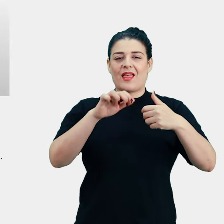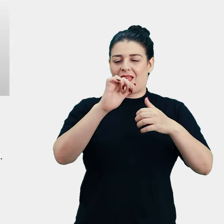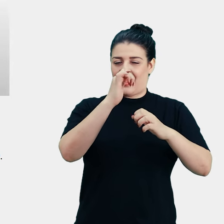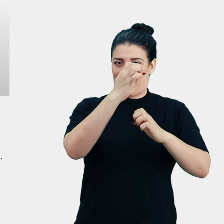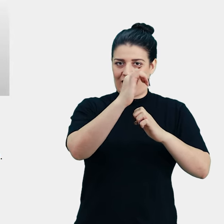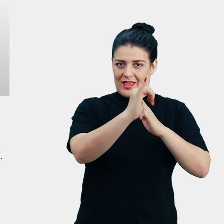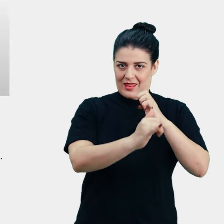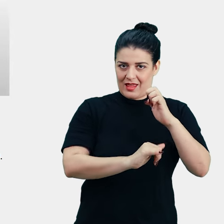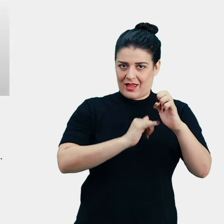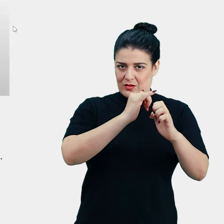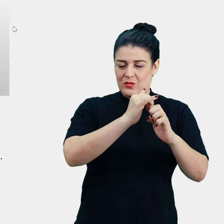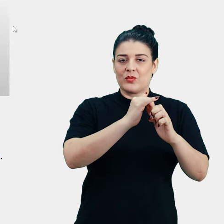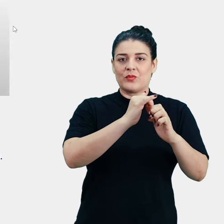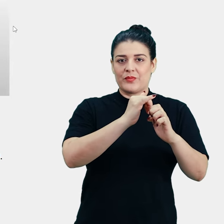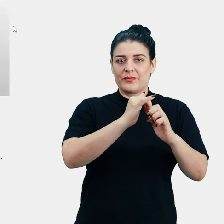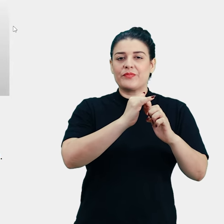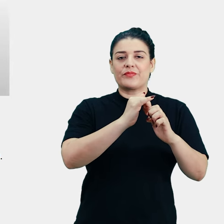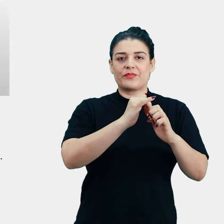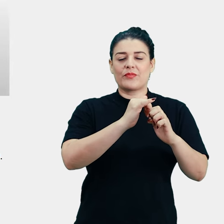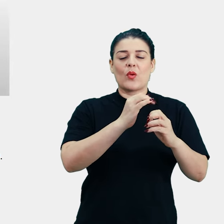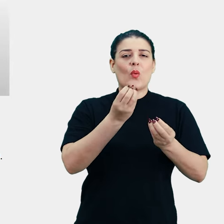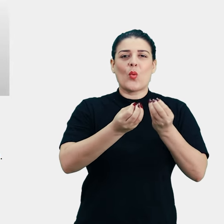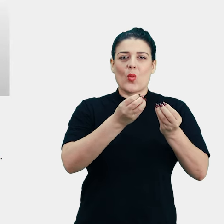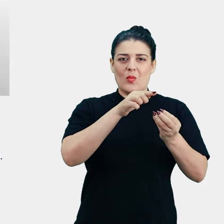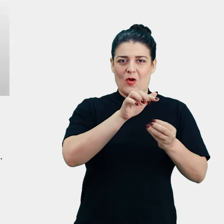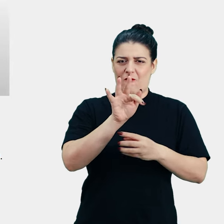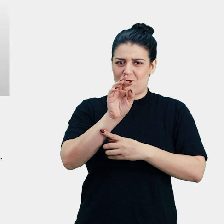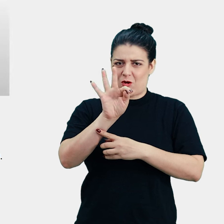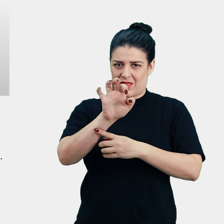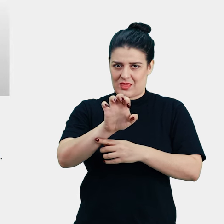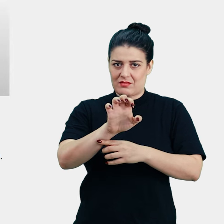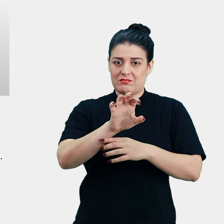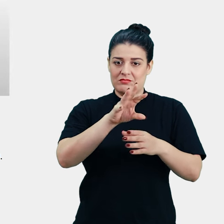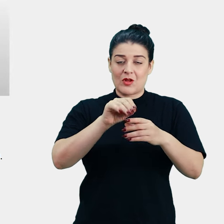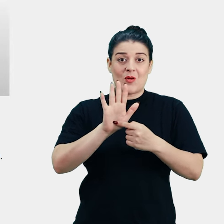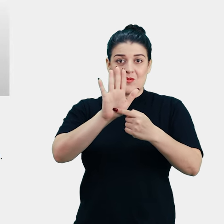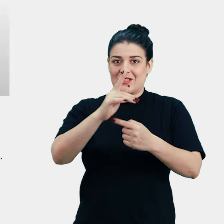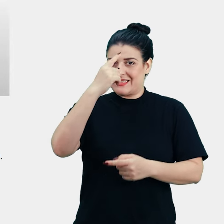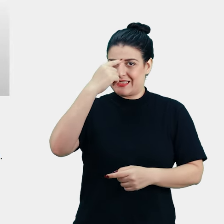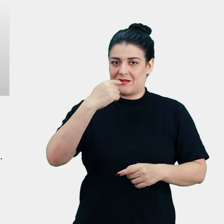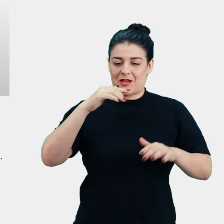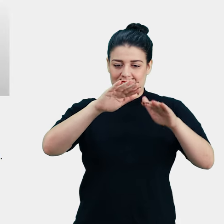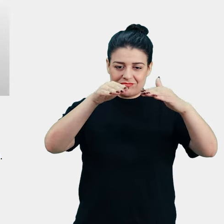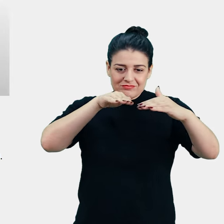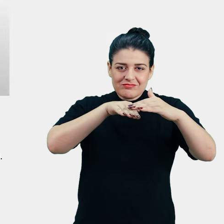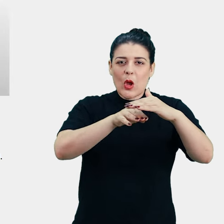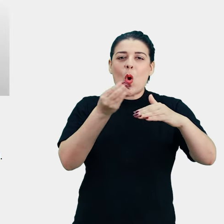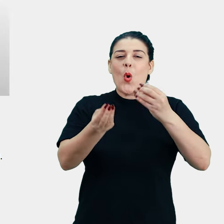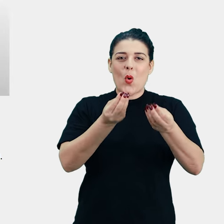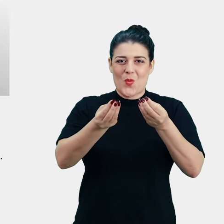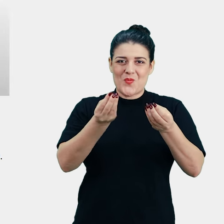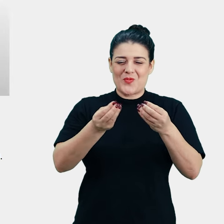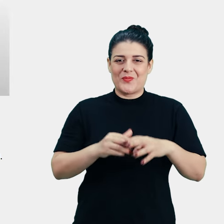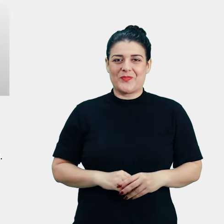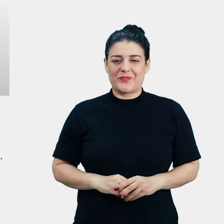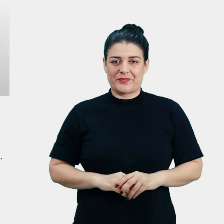elétron, no interior dessa fonte, aqui eu tenho uma imagem que mostra o interior dessa fonte,